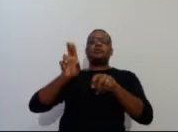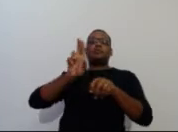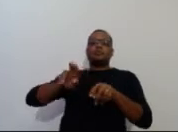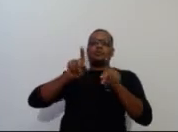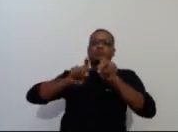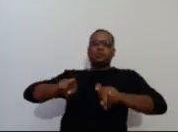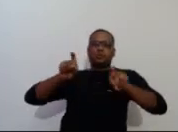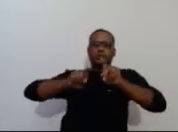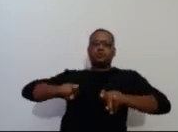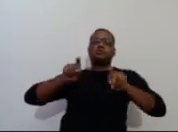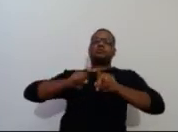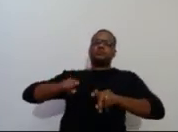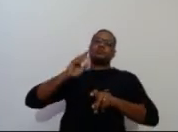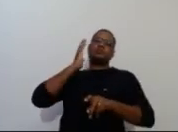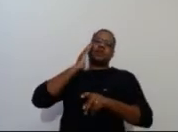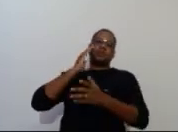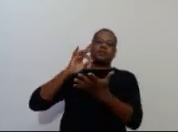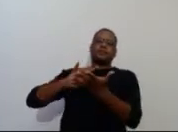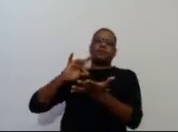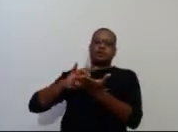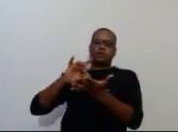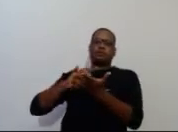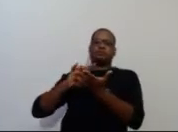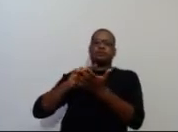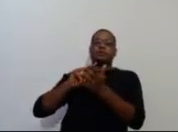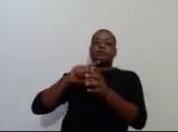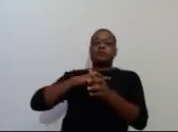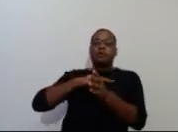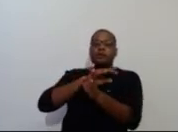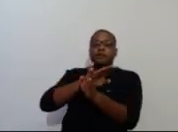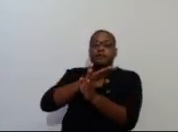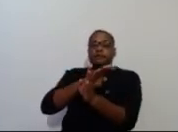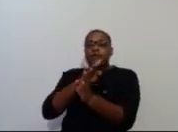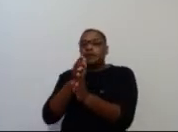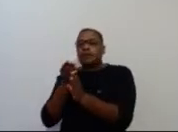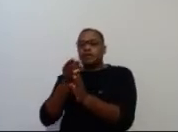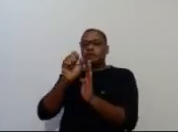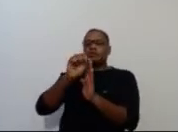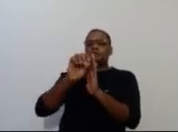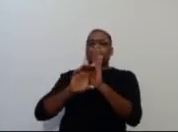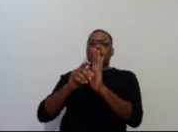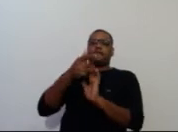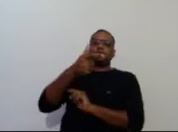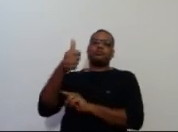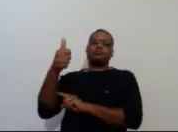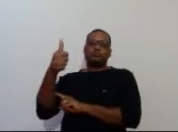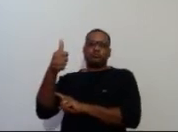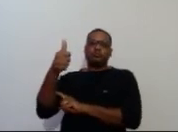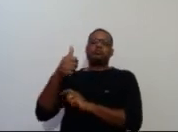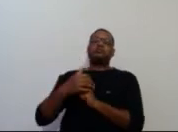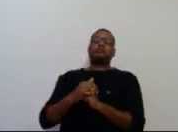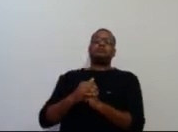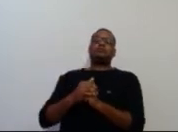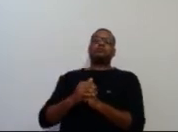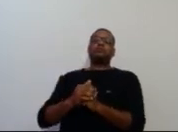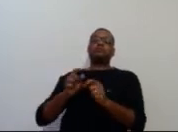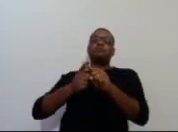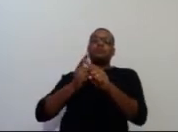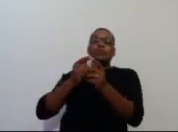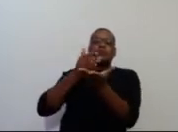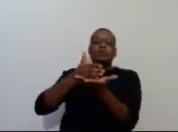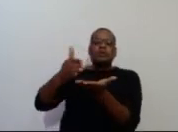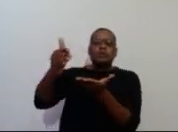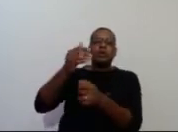XXI. E justamente já no início assim, de 2000, a gente já percebia como é que esse acesso ele